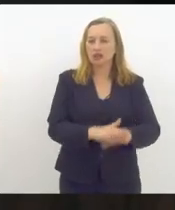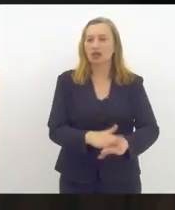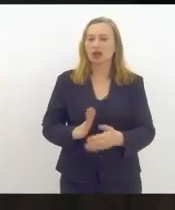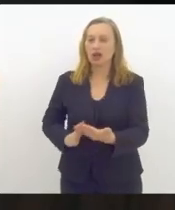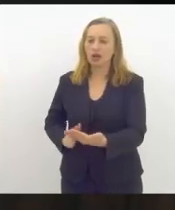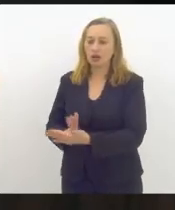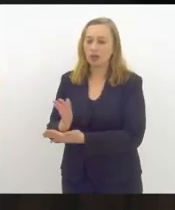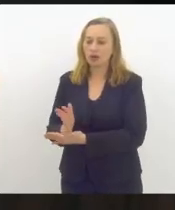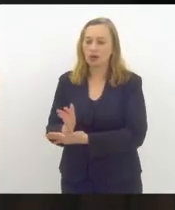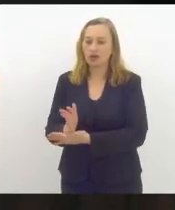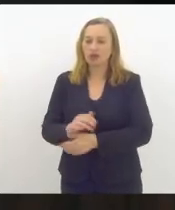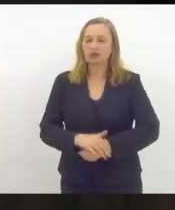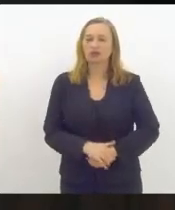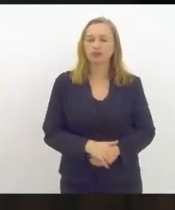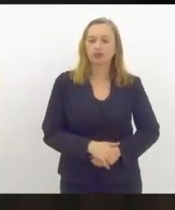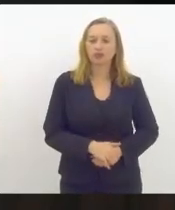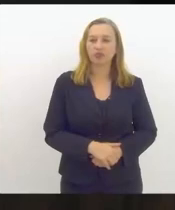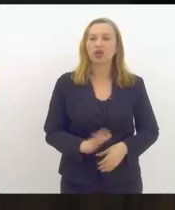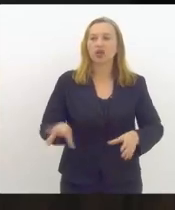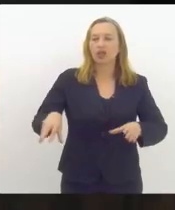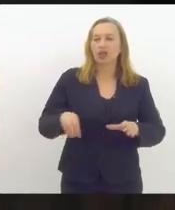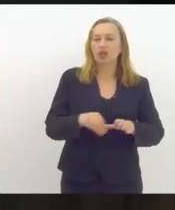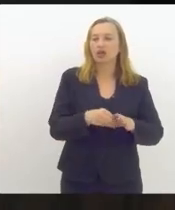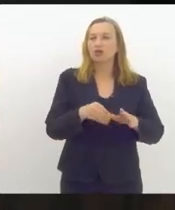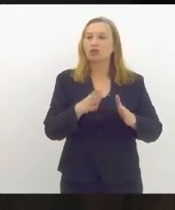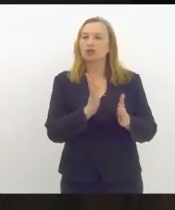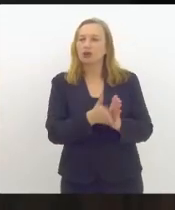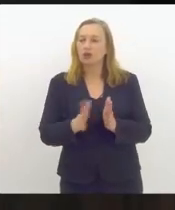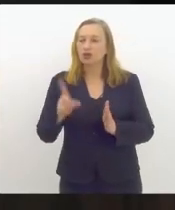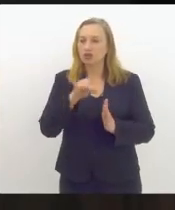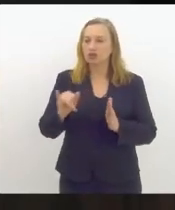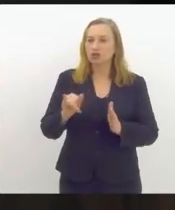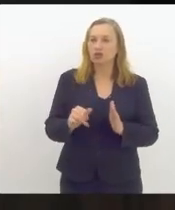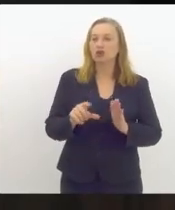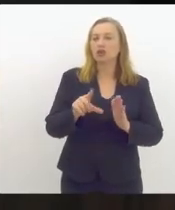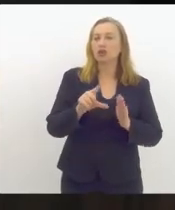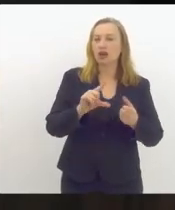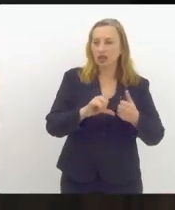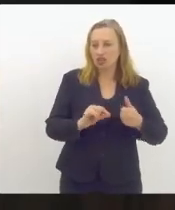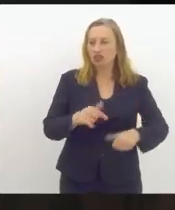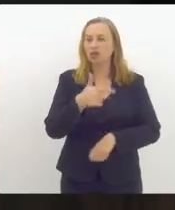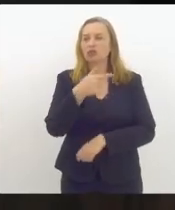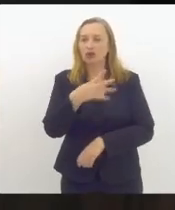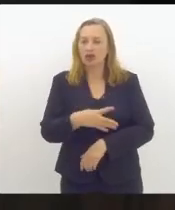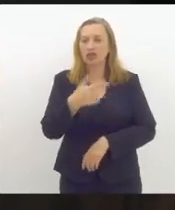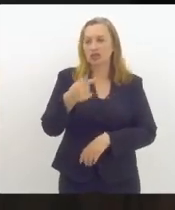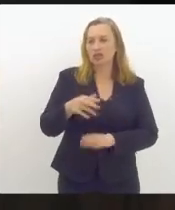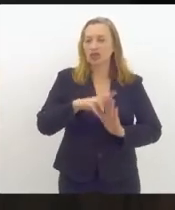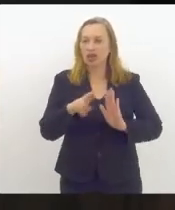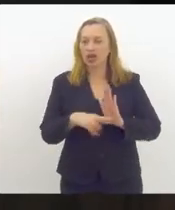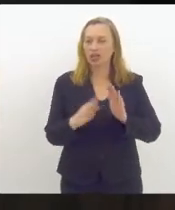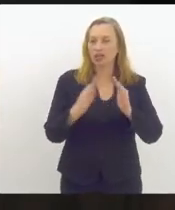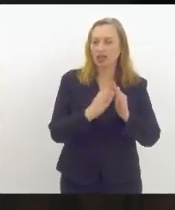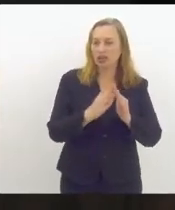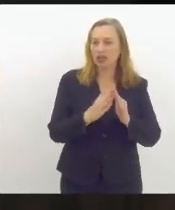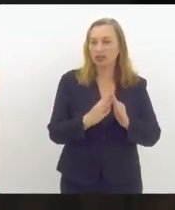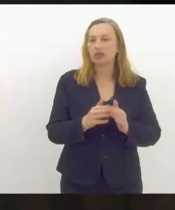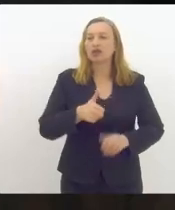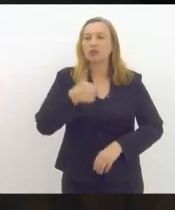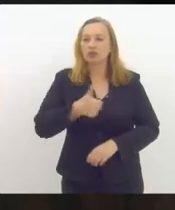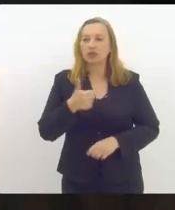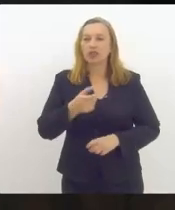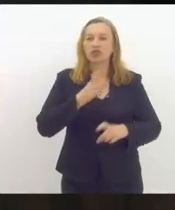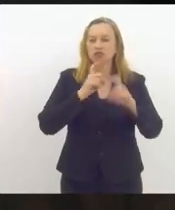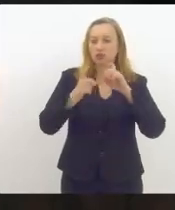como estão e aprovado e incluído na ordem do dia de acordo para lá primeiro do artigo 47 do Regimento Interno em tramitação ordinária